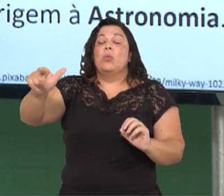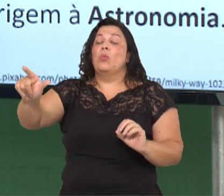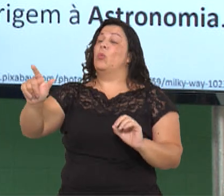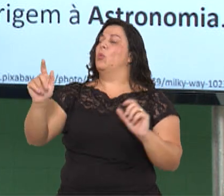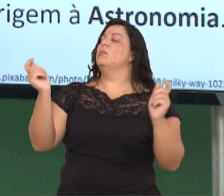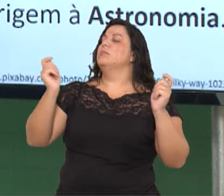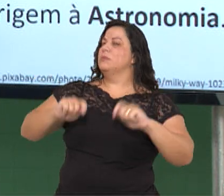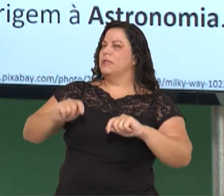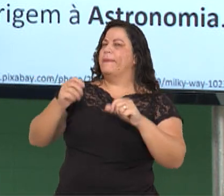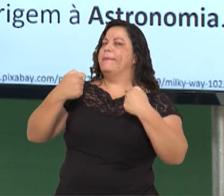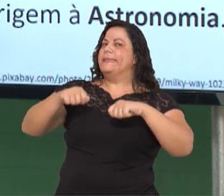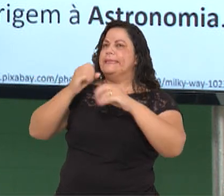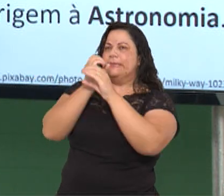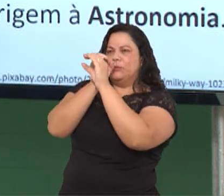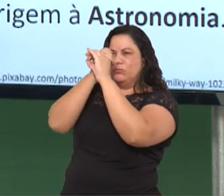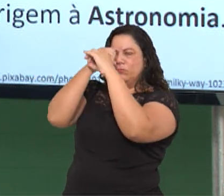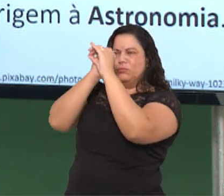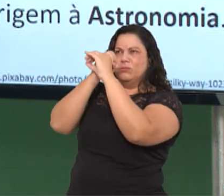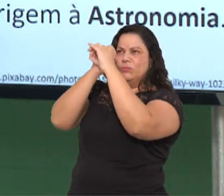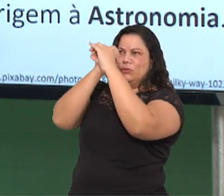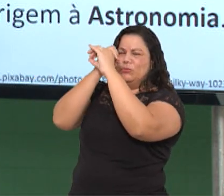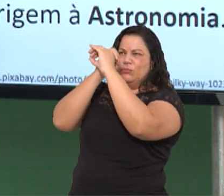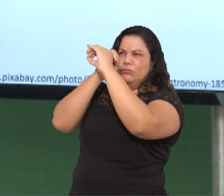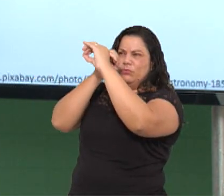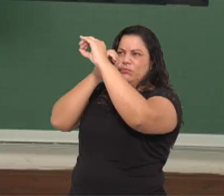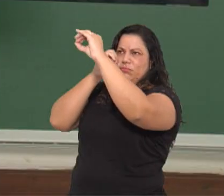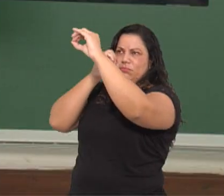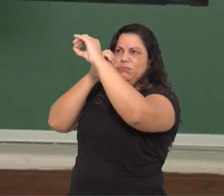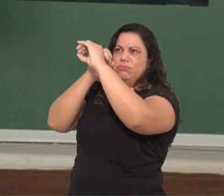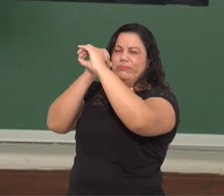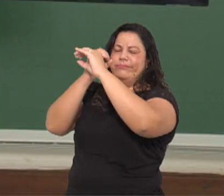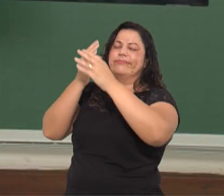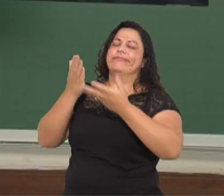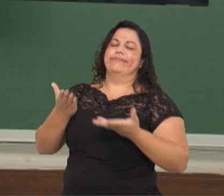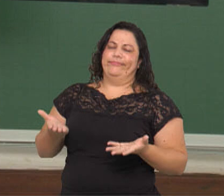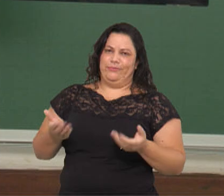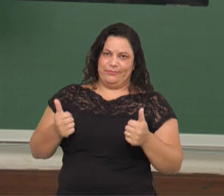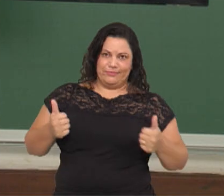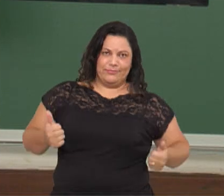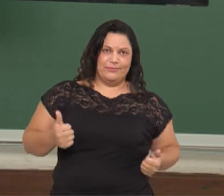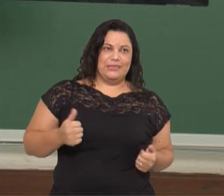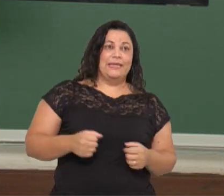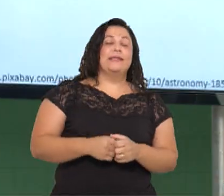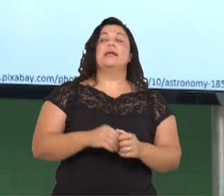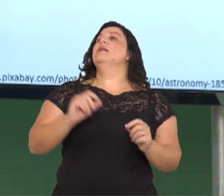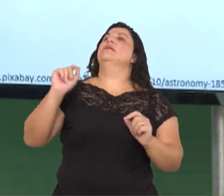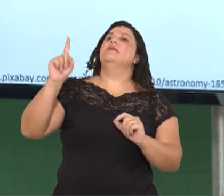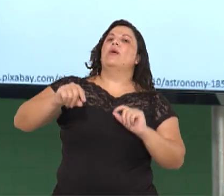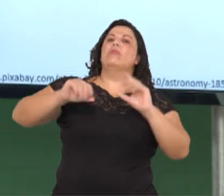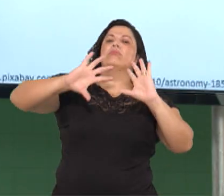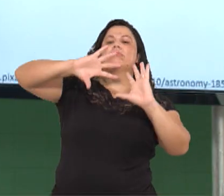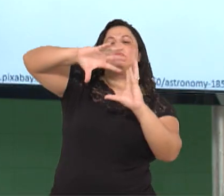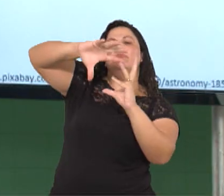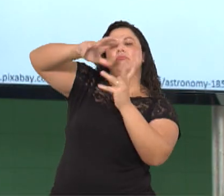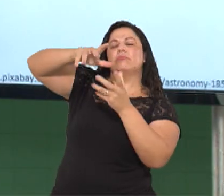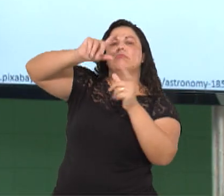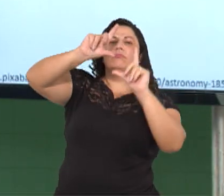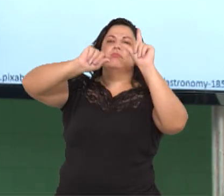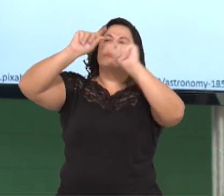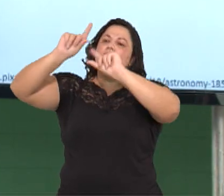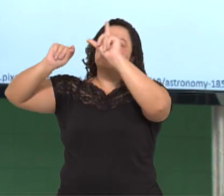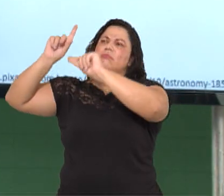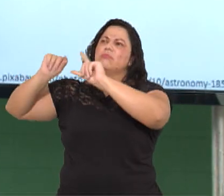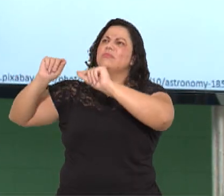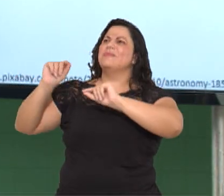homem, como os telescópios, que nós vamos conversar na aula de hoje. Então, a astronomia, além de conhecer,